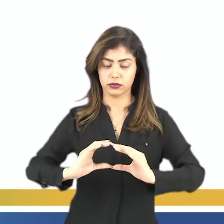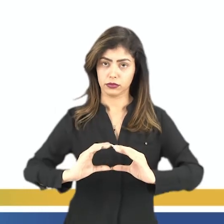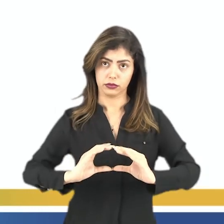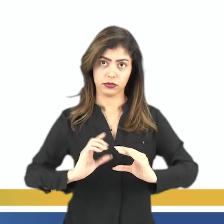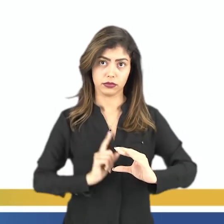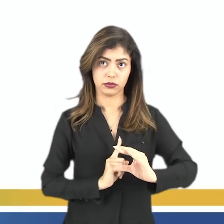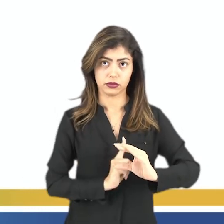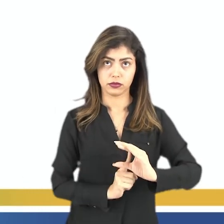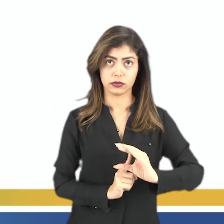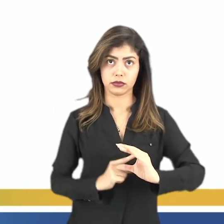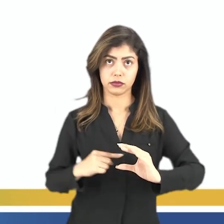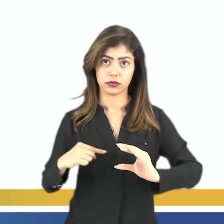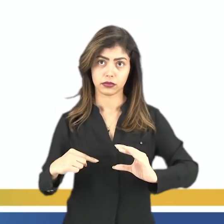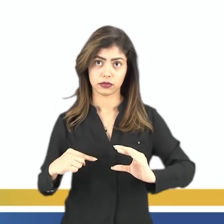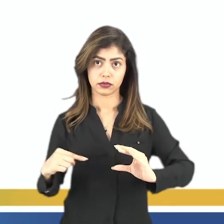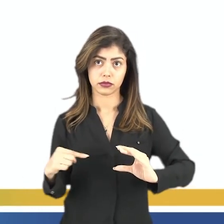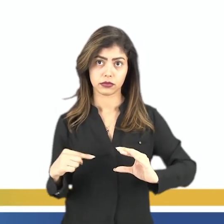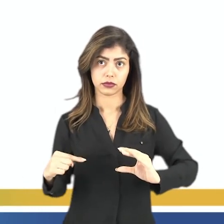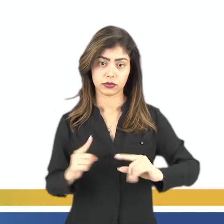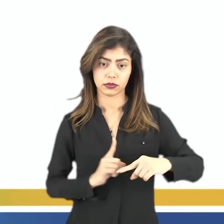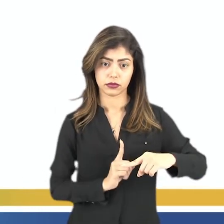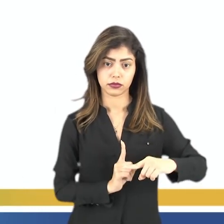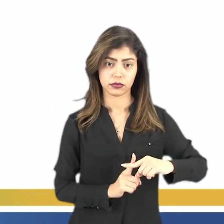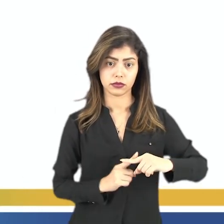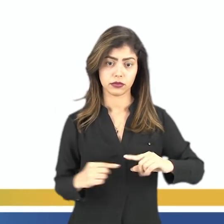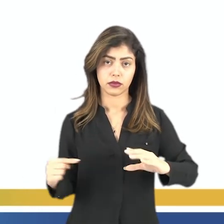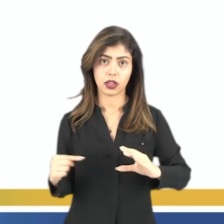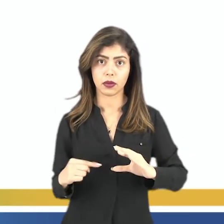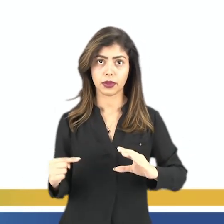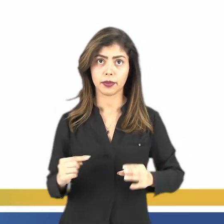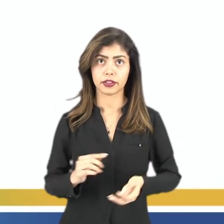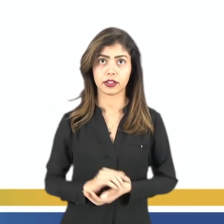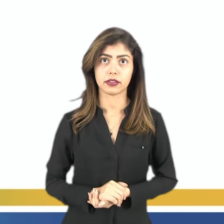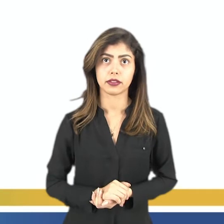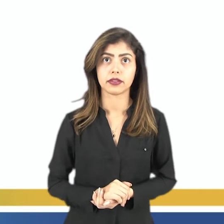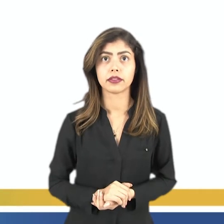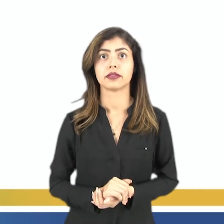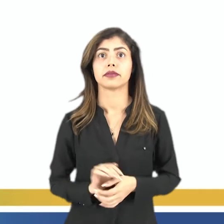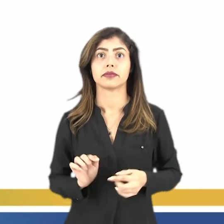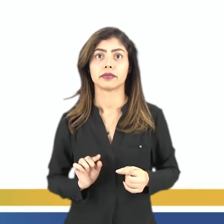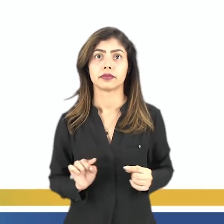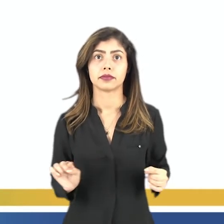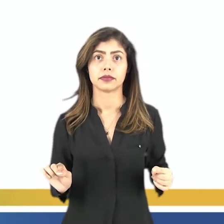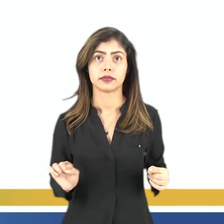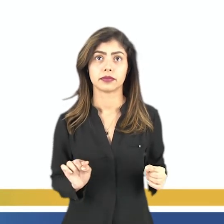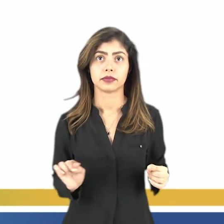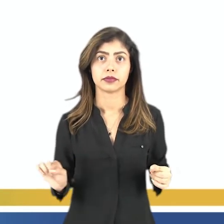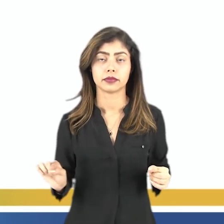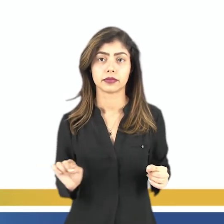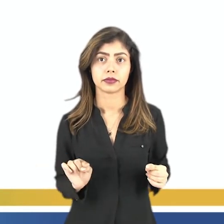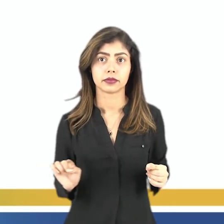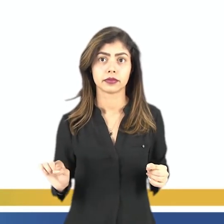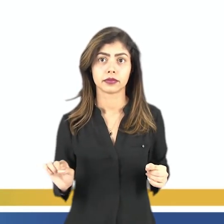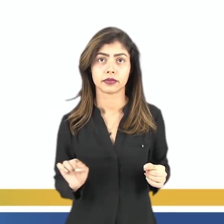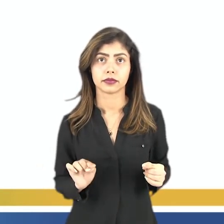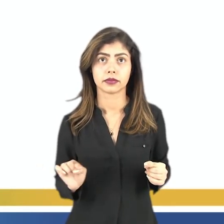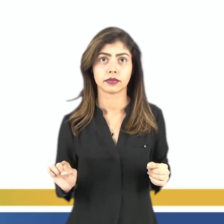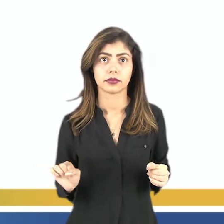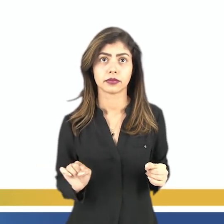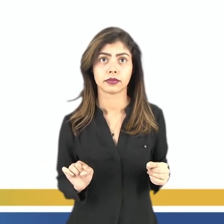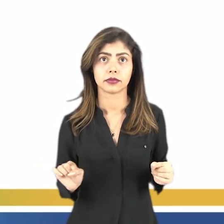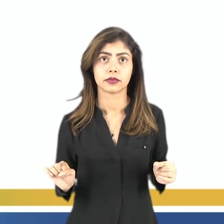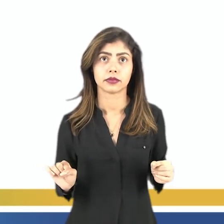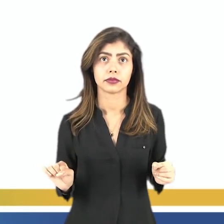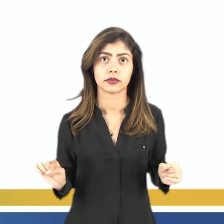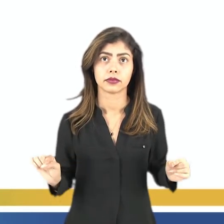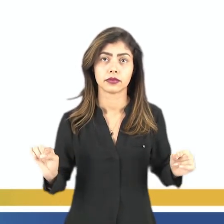seja, tem um gerador ali, que é uma bateria. Tem um ponto de saída. Observe que o ponto de saída ele está ligado numa das